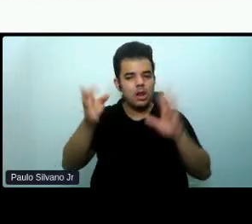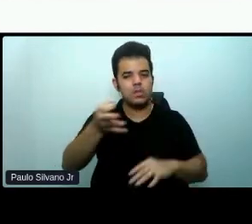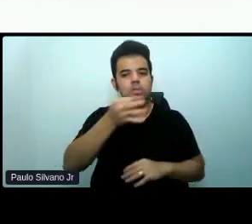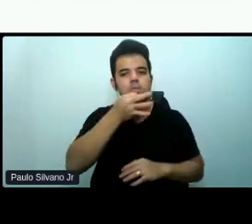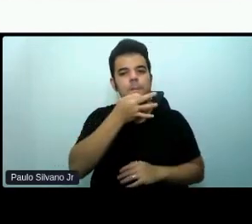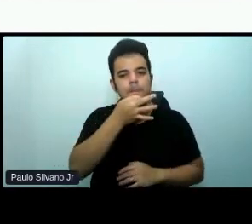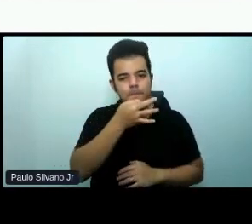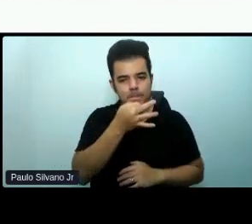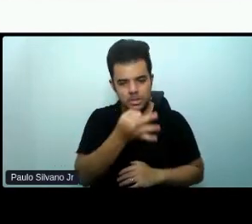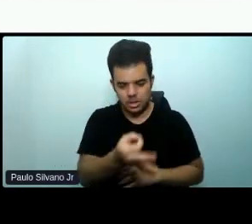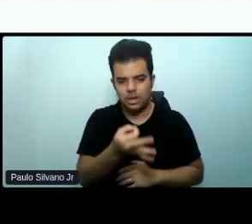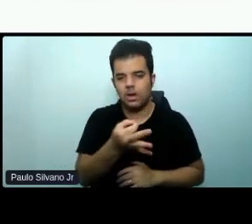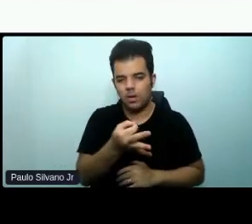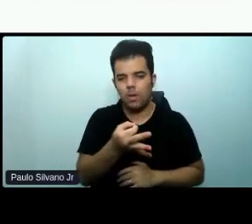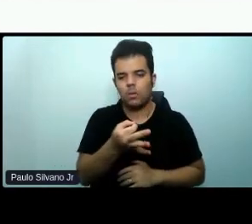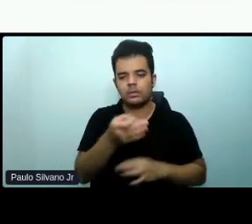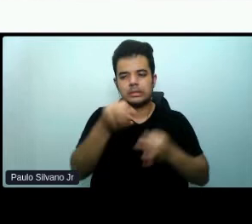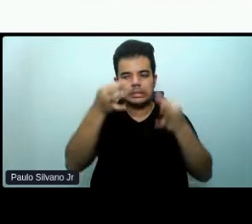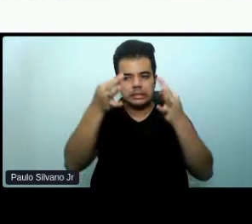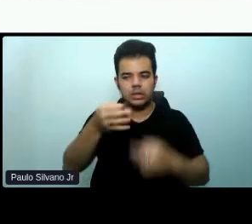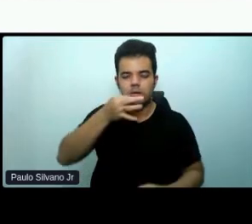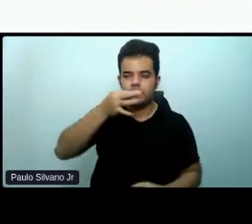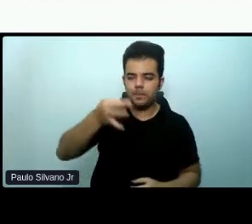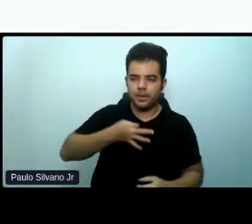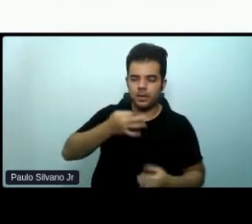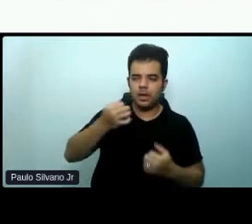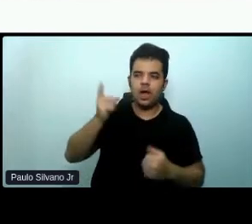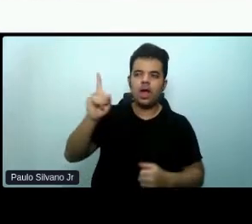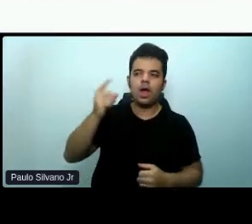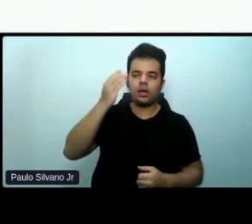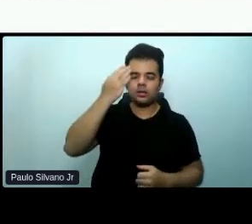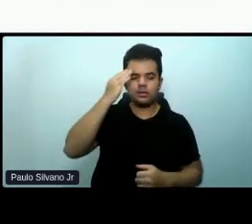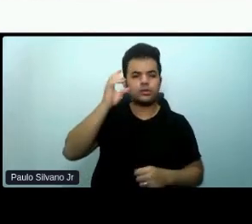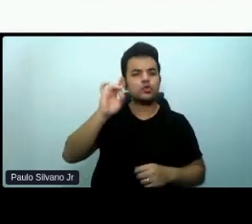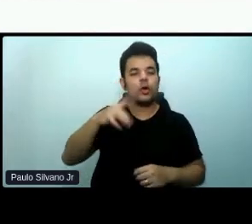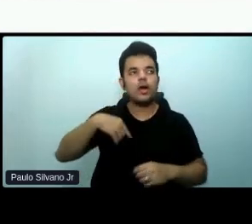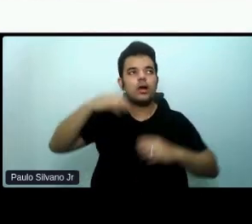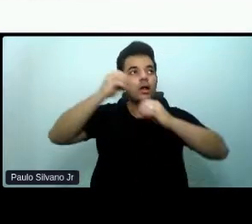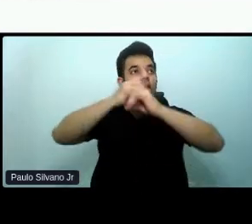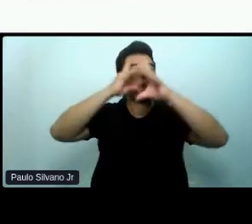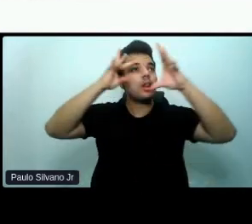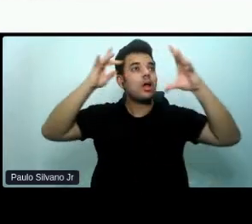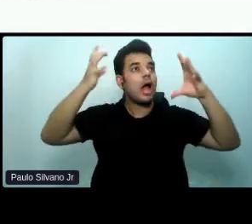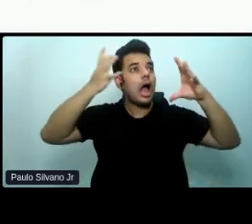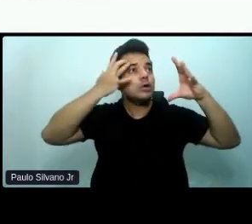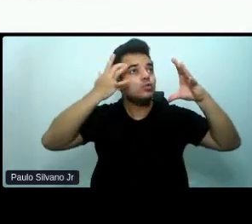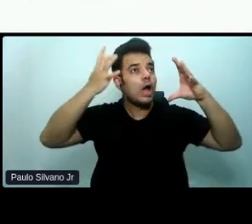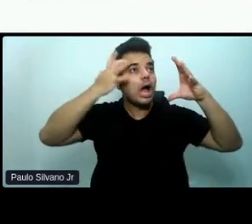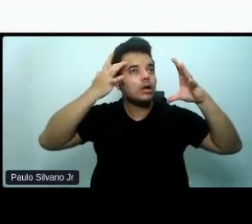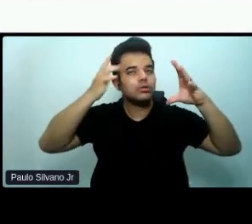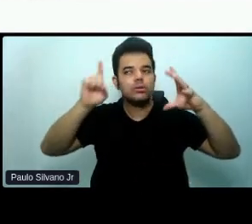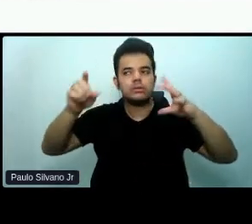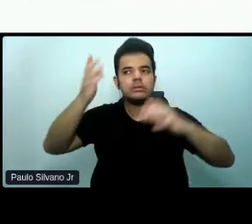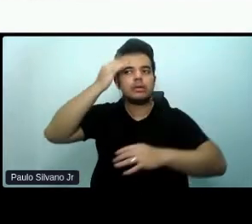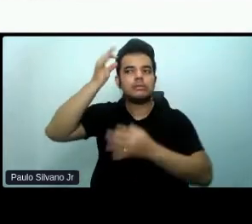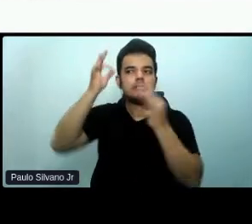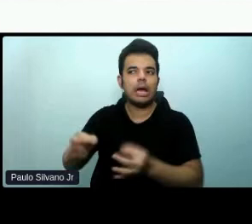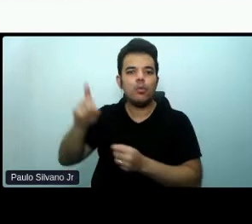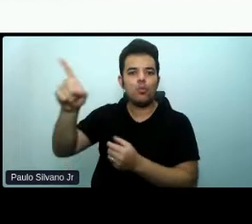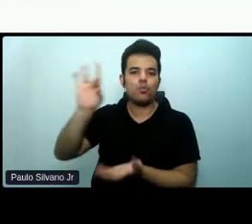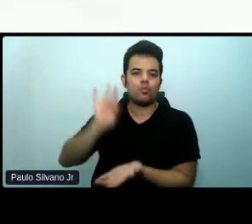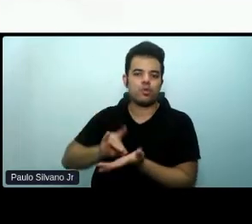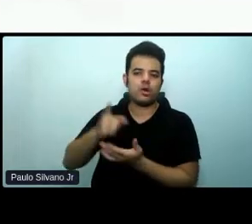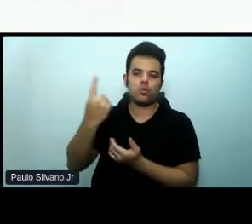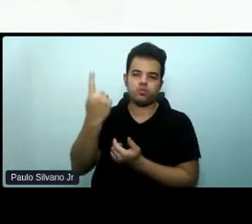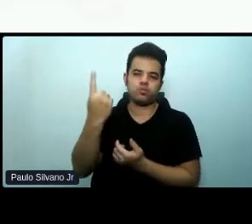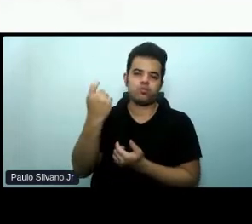opinião formada, assim, né? Eu posso imaginar, às vezes eu imagino, tenho uma base, imagino uma coisa certa, mas às vezes